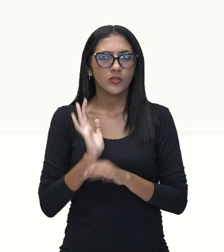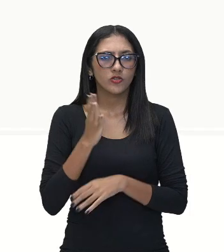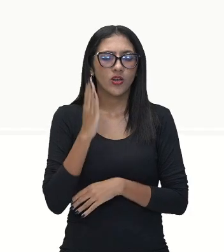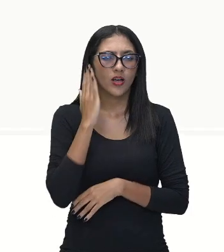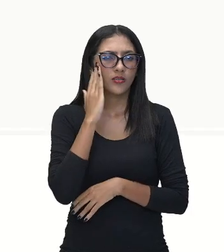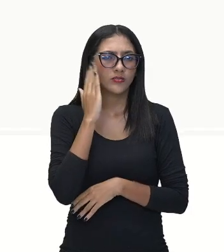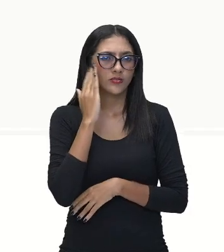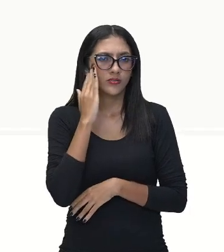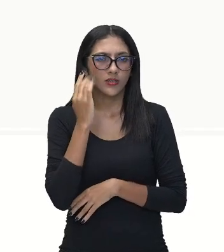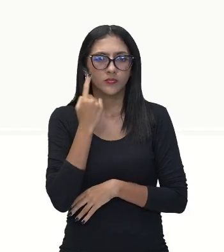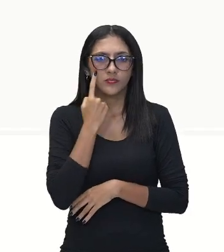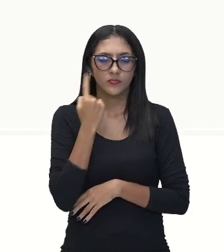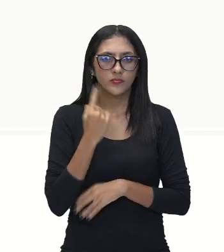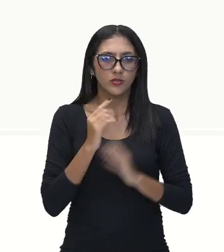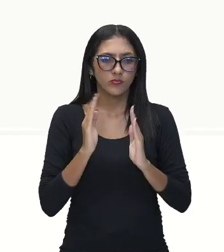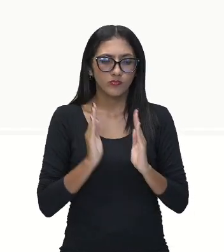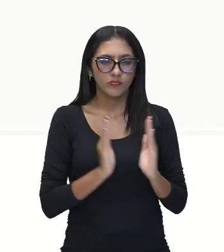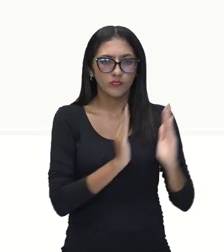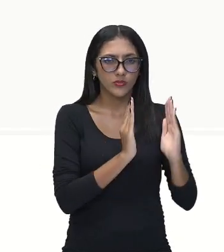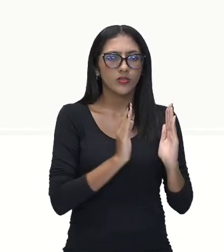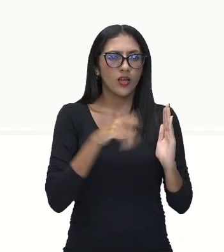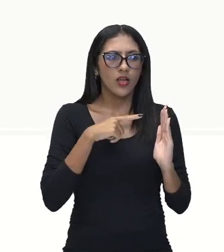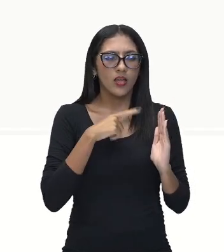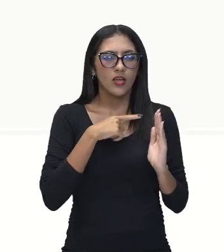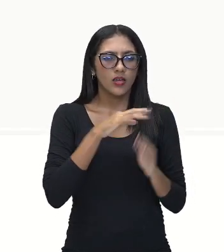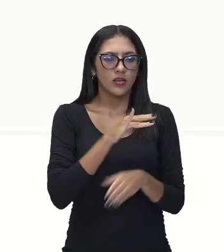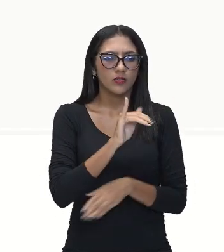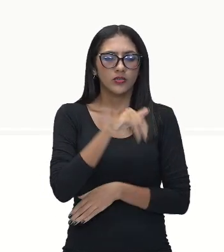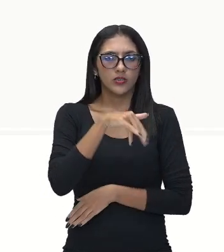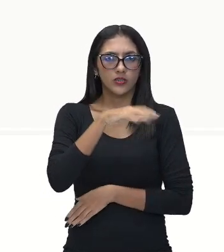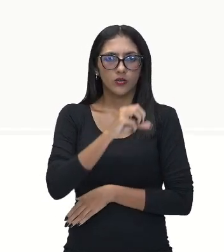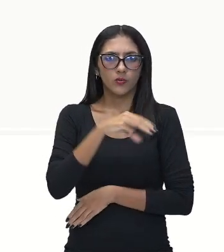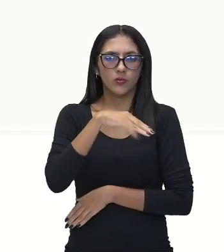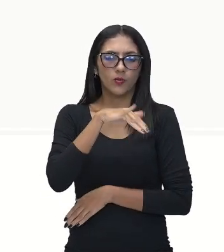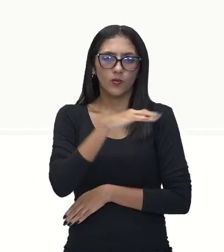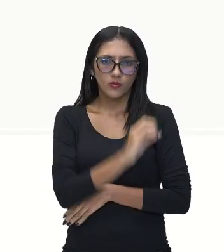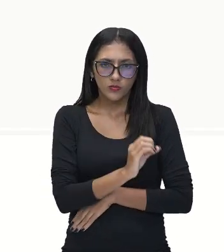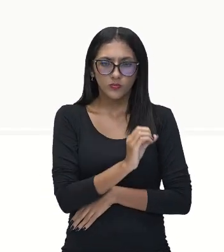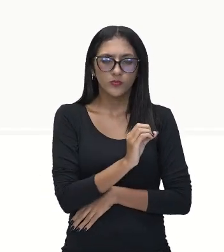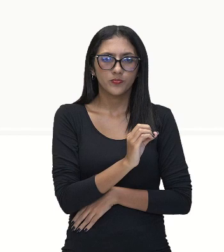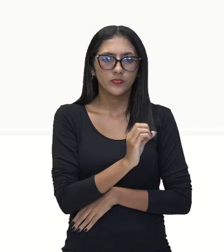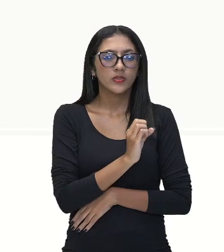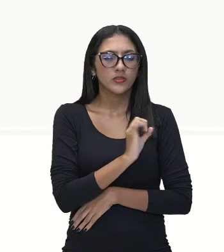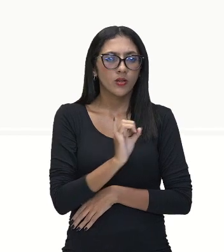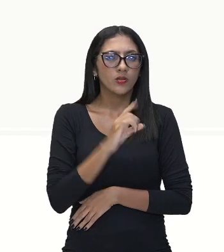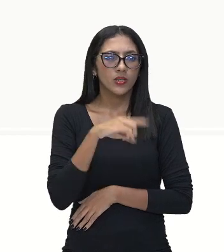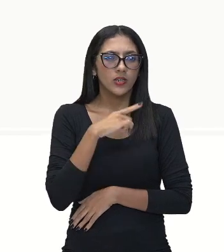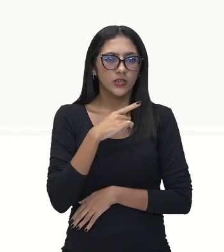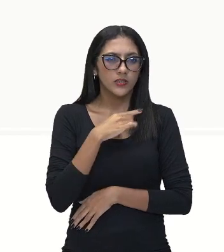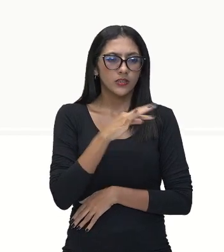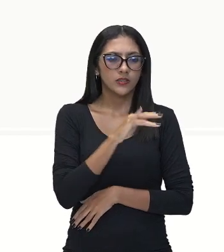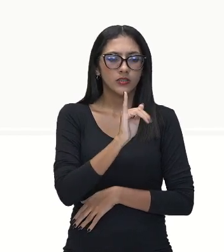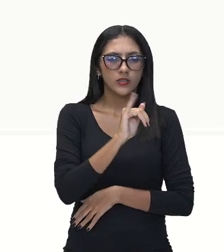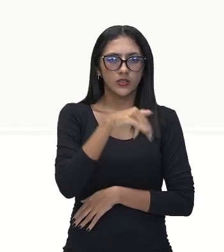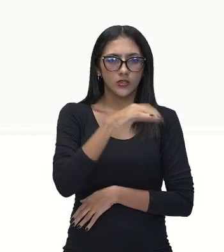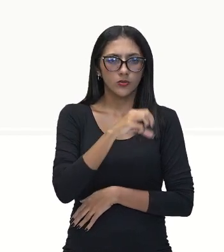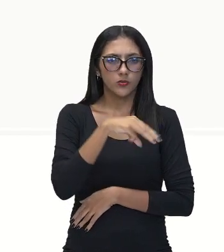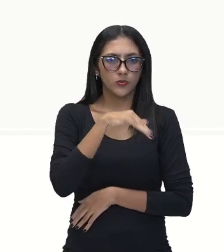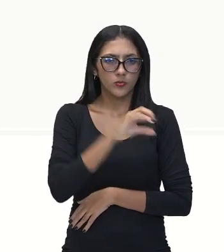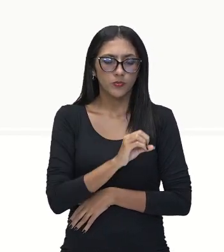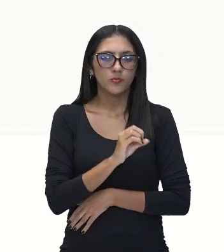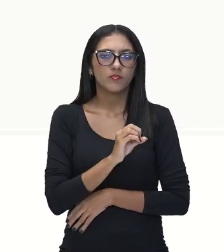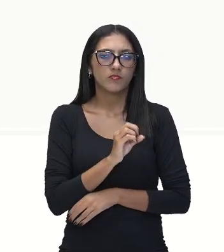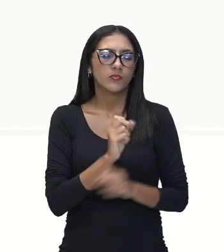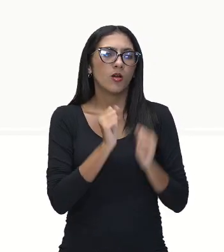o que nós temos nesse lado esquerdo da igualdade é um trinômio quadrado perfeito e por ser um trinômio quadrado perfeito nós